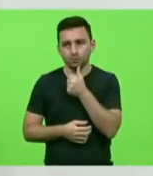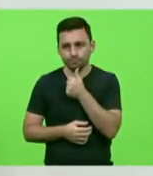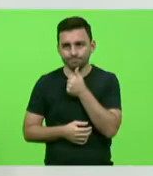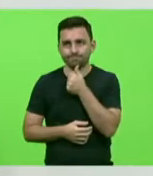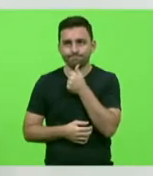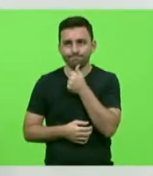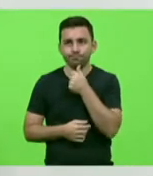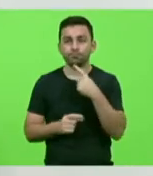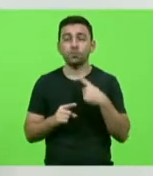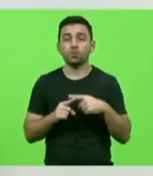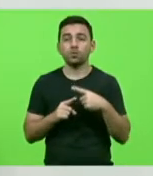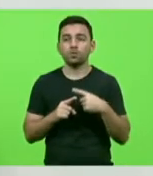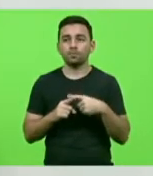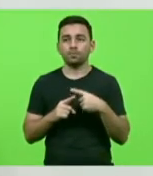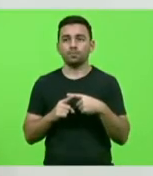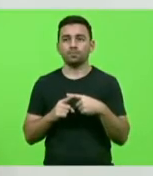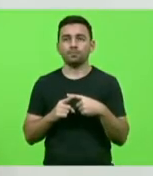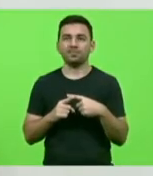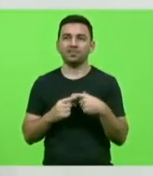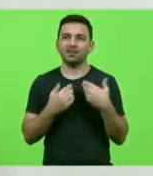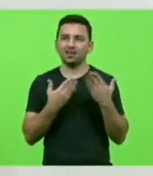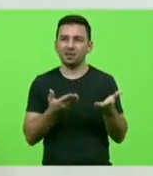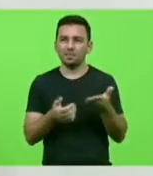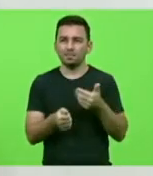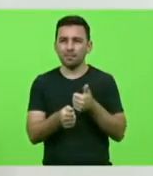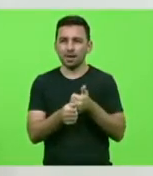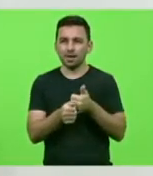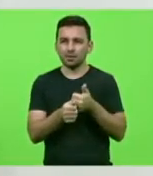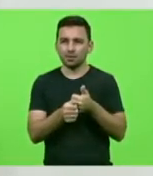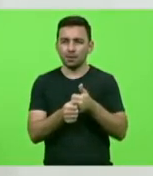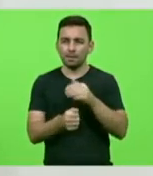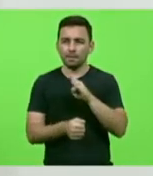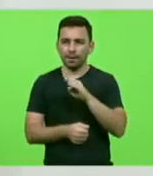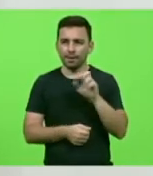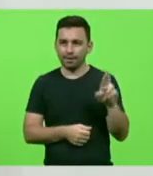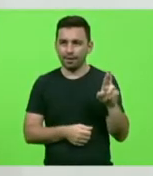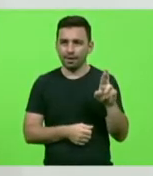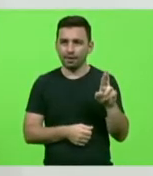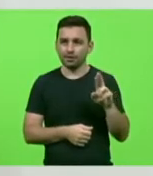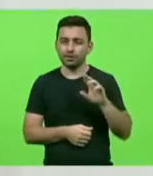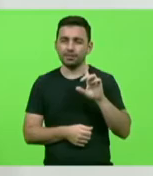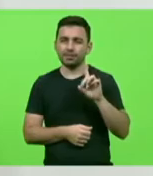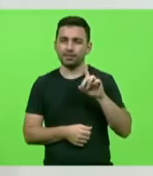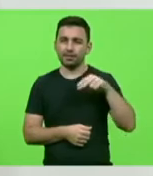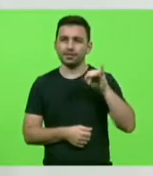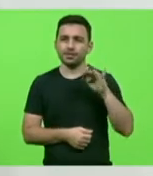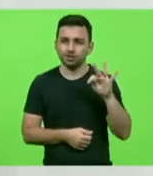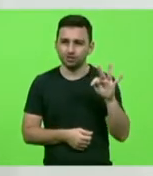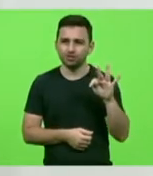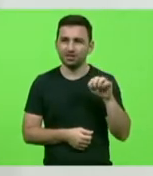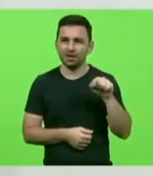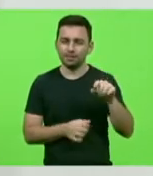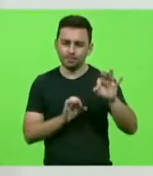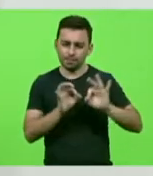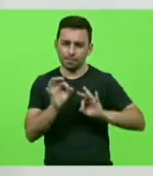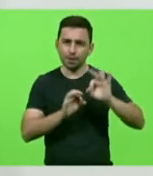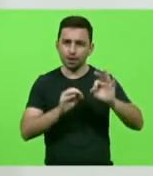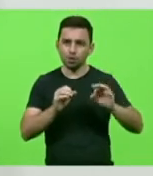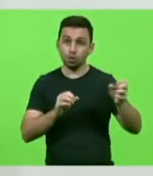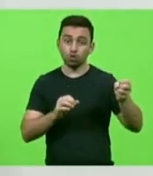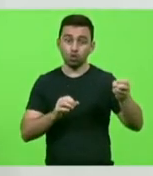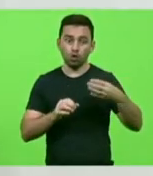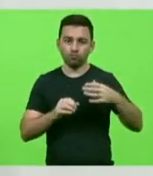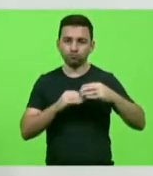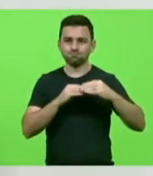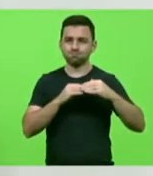razoável, porque ele está à margem da BR-470, o DENIT fez um novo traçado para o acesso do parque e